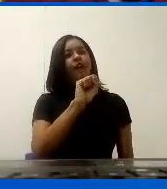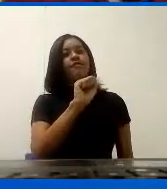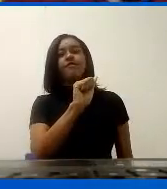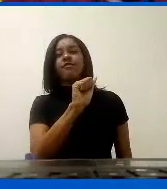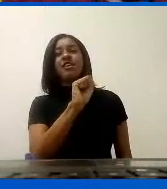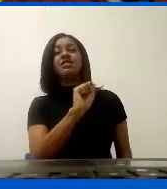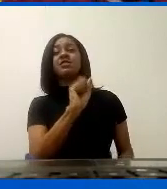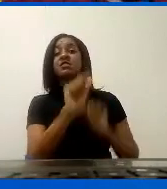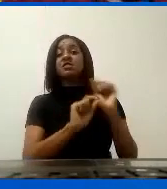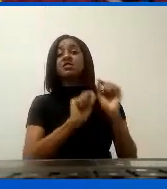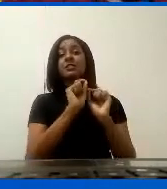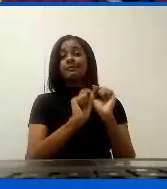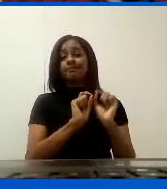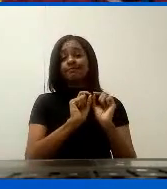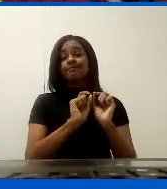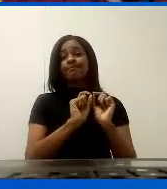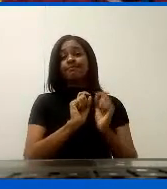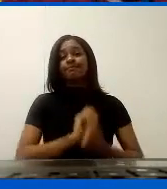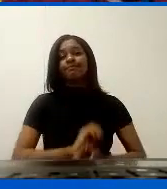gente